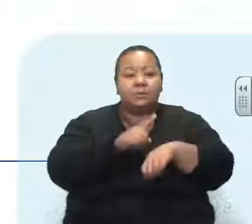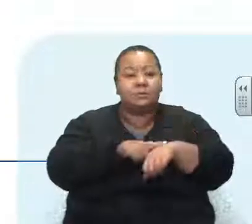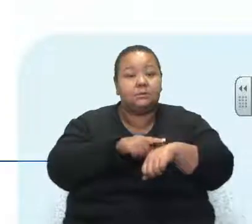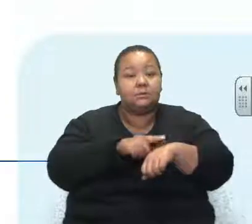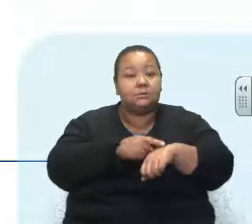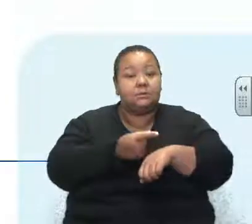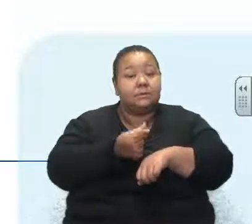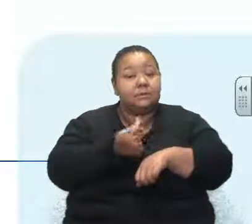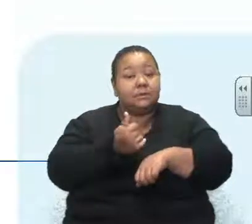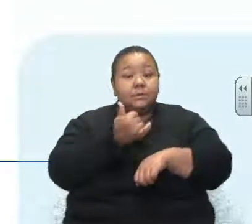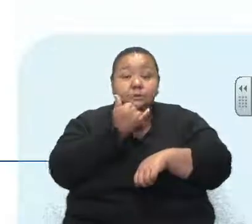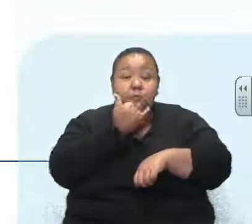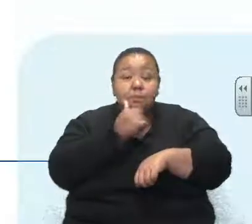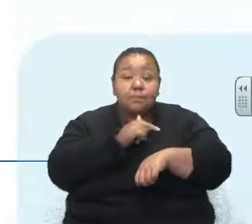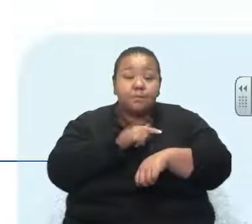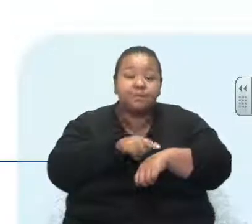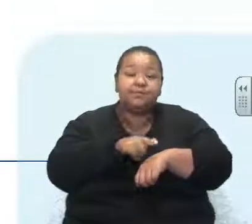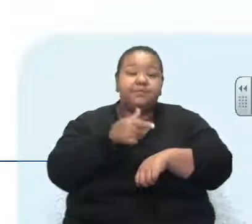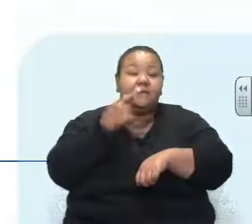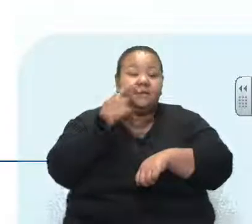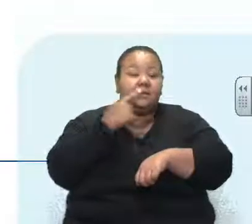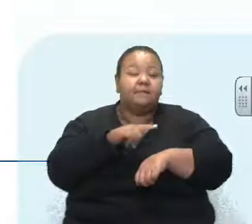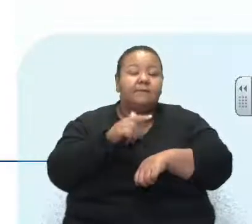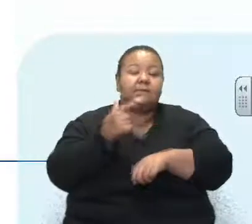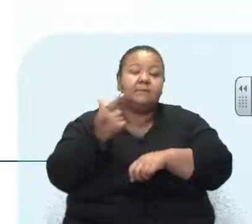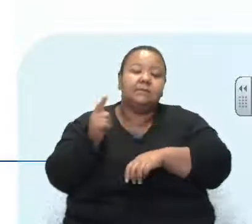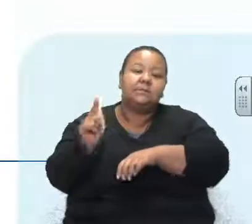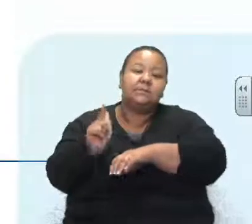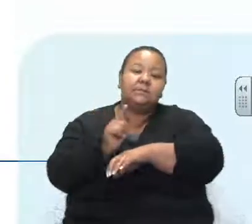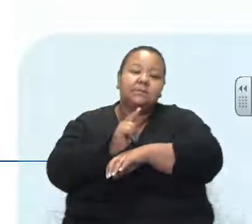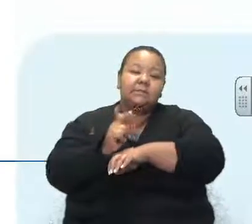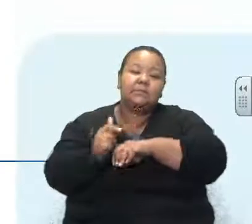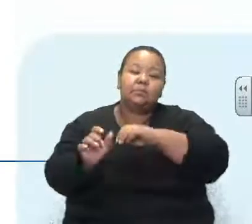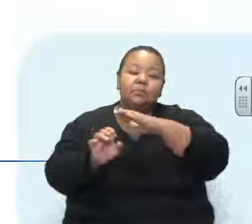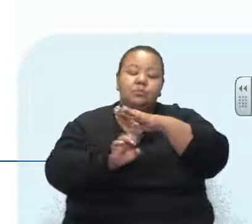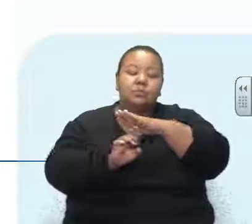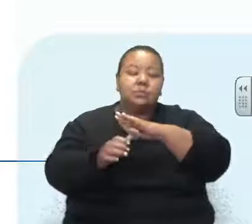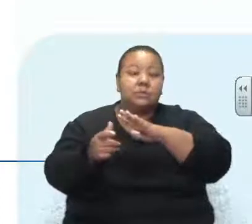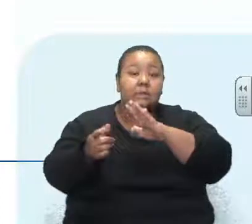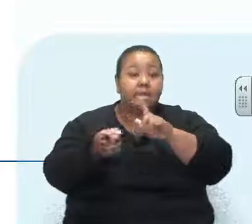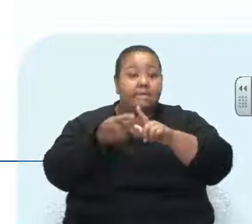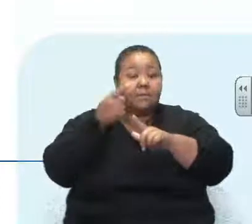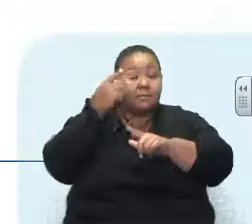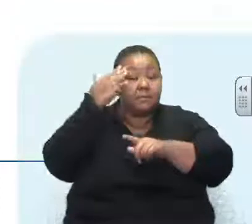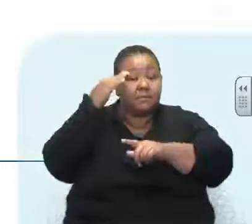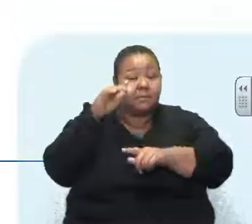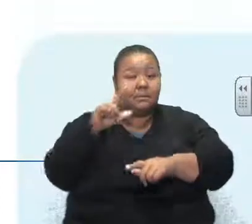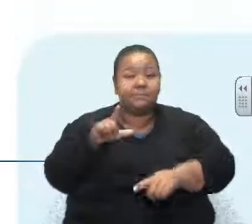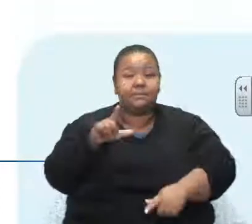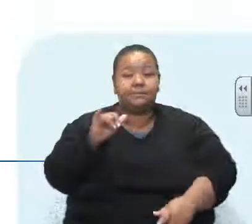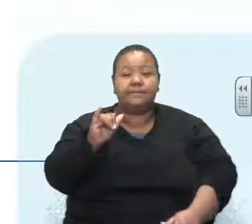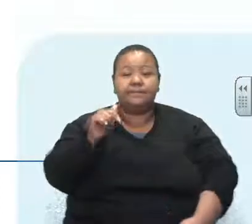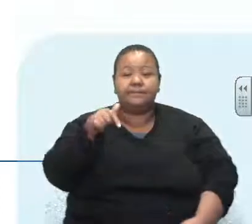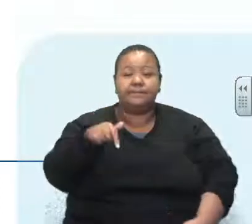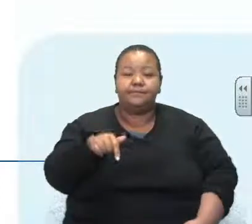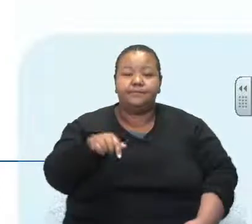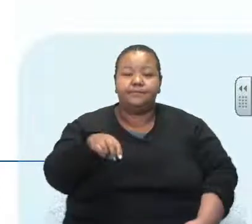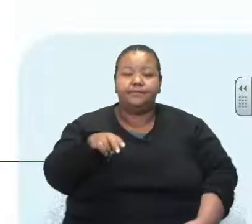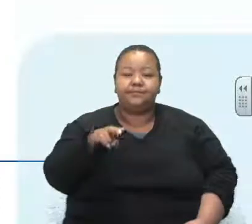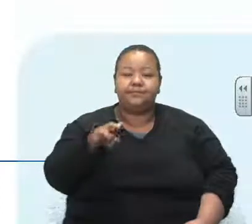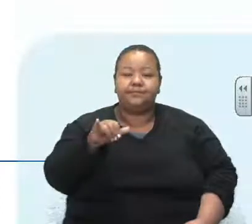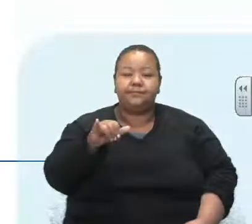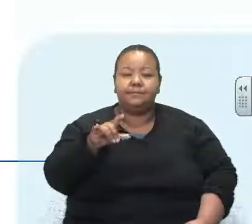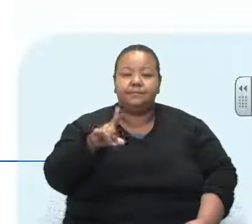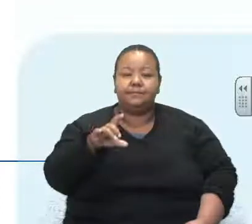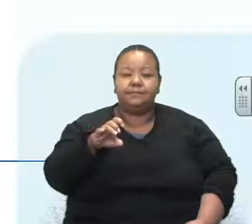gestão da empresa. E ela quer saber, primeiro, qual é a liquidez que a empresa apresenta neste momento de curto